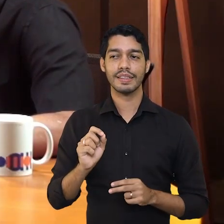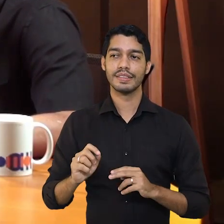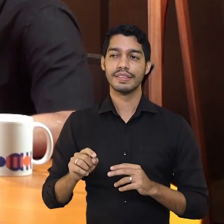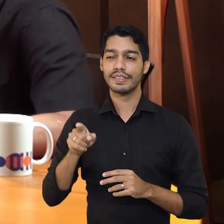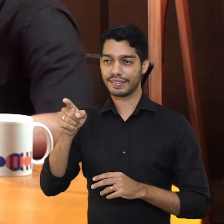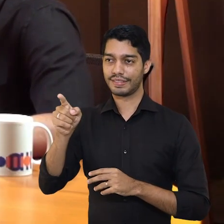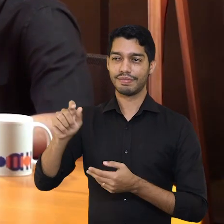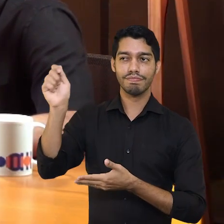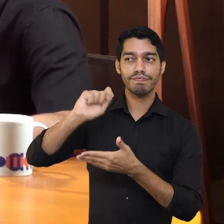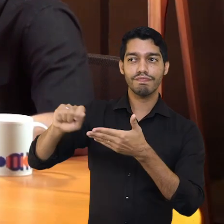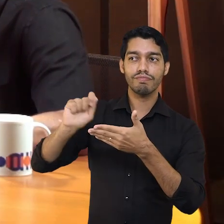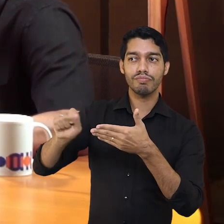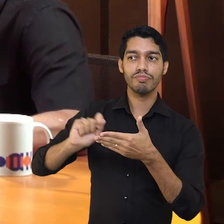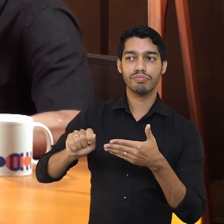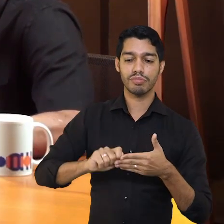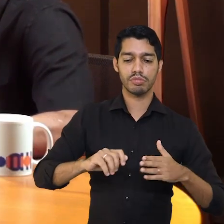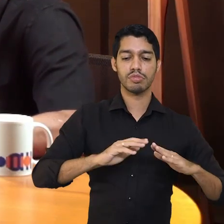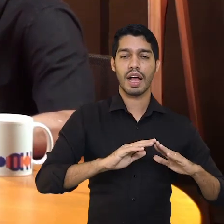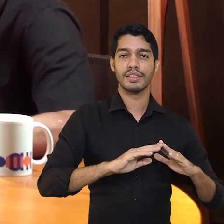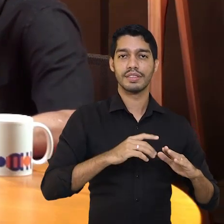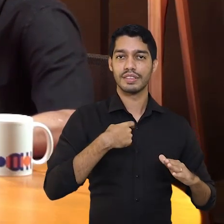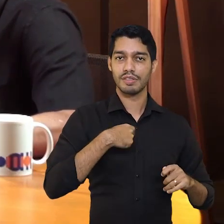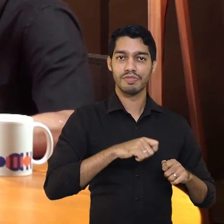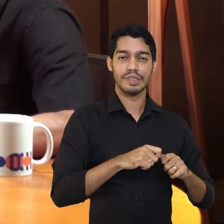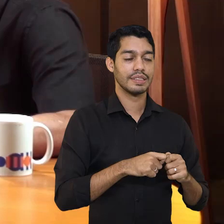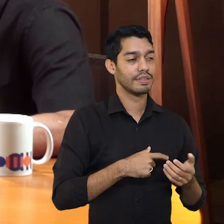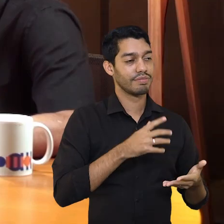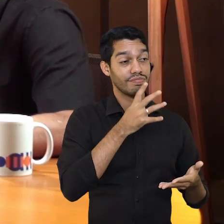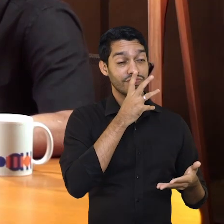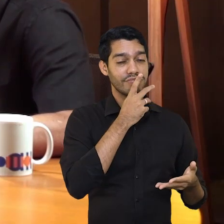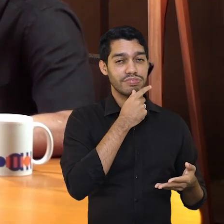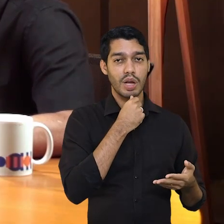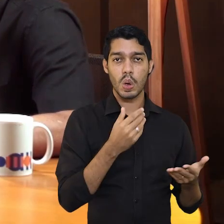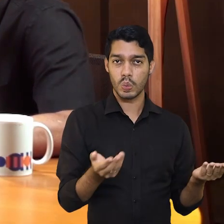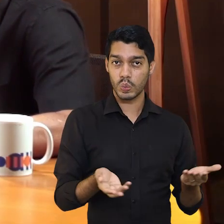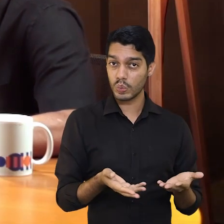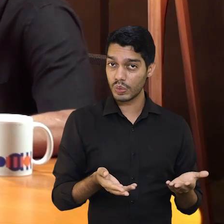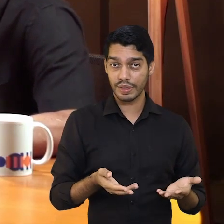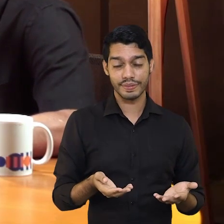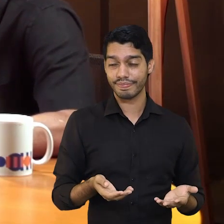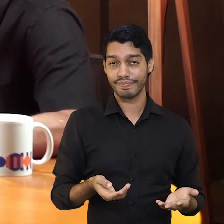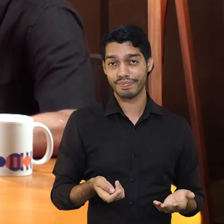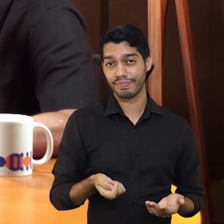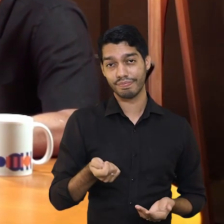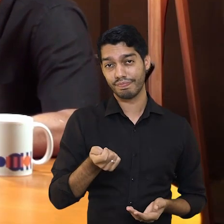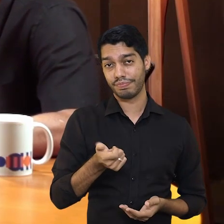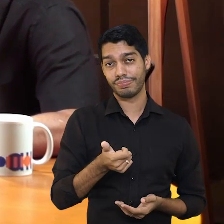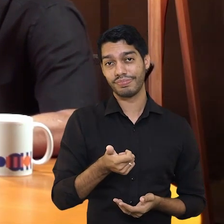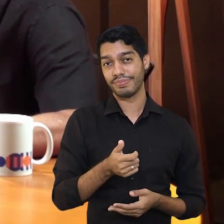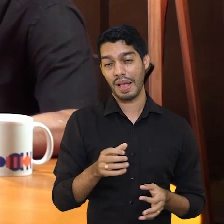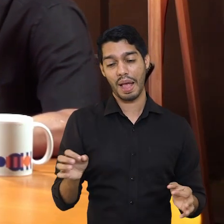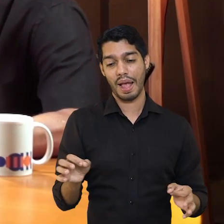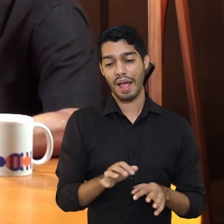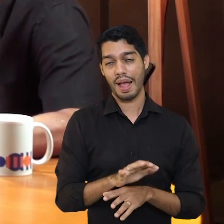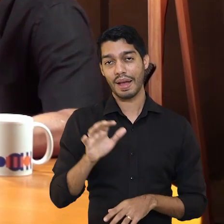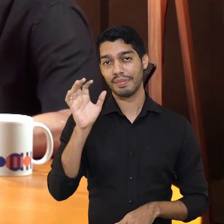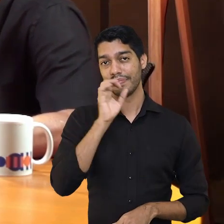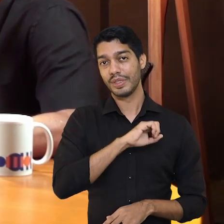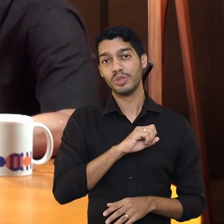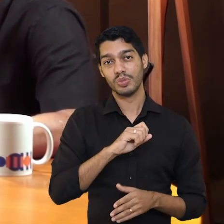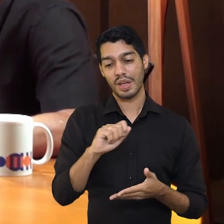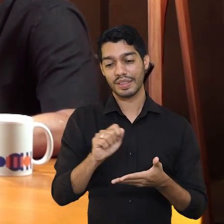de casa, né? Que você demora para fazer e tudo mais. E hoje isso está completamente